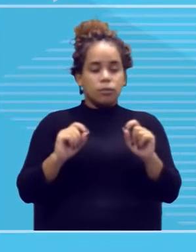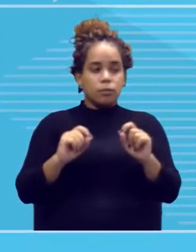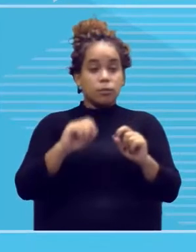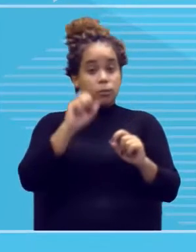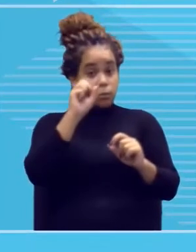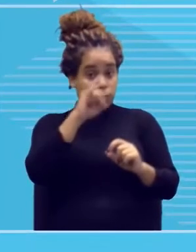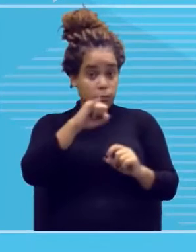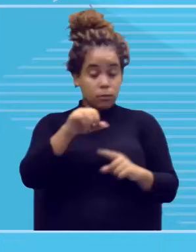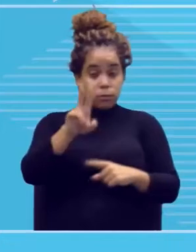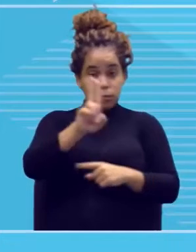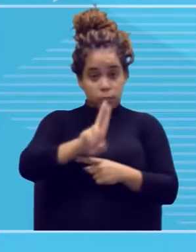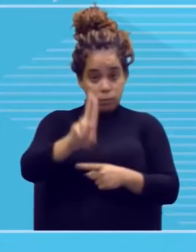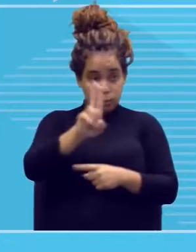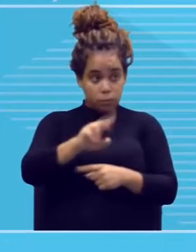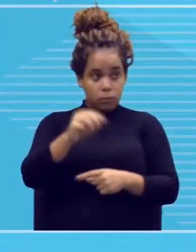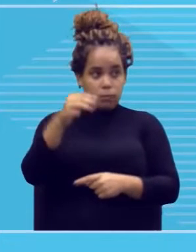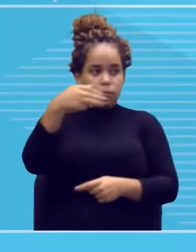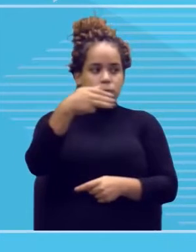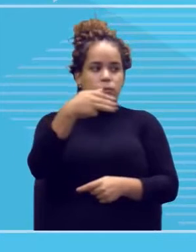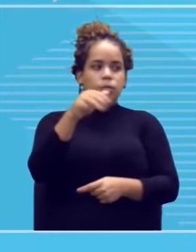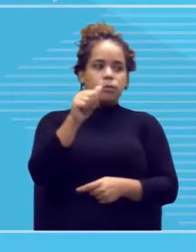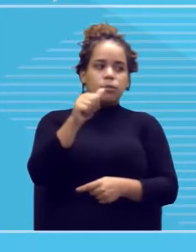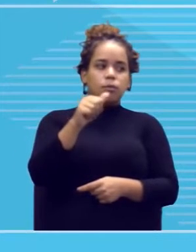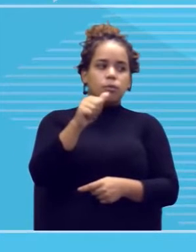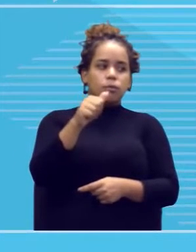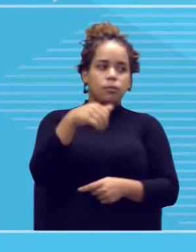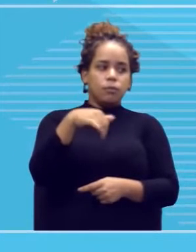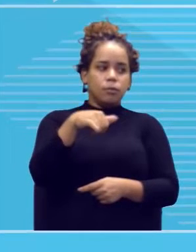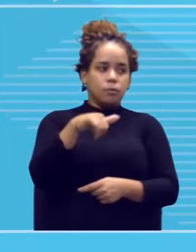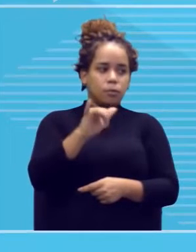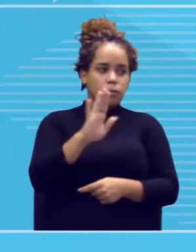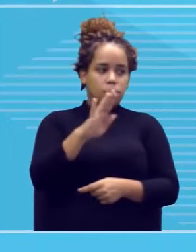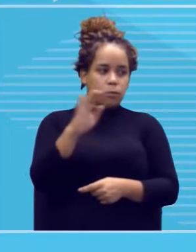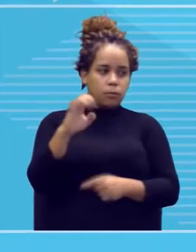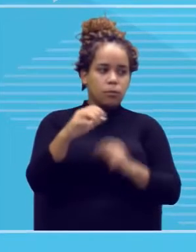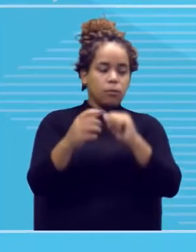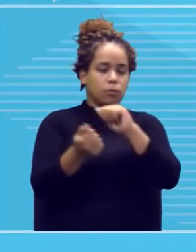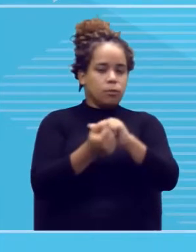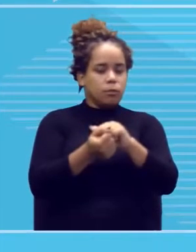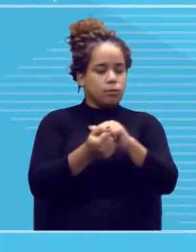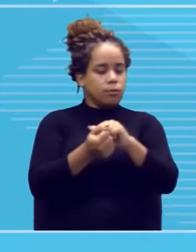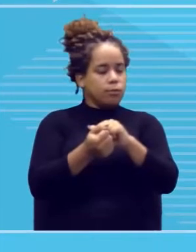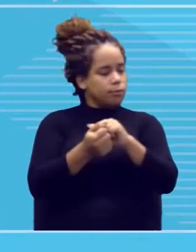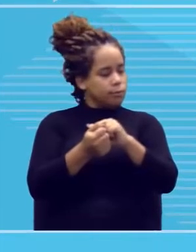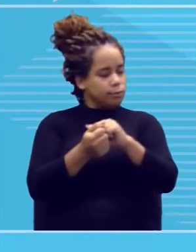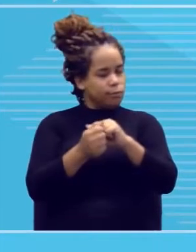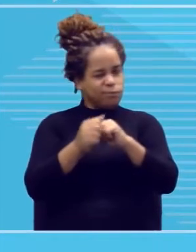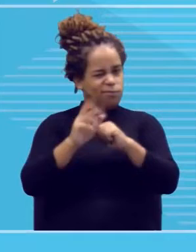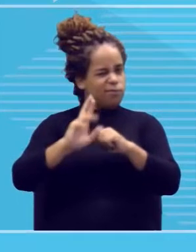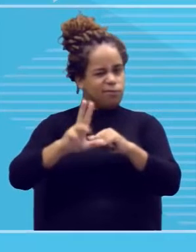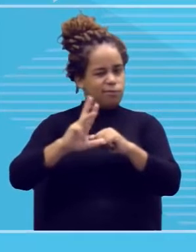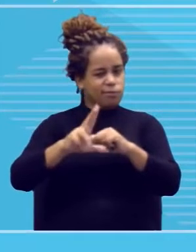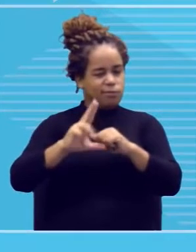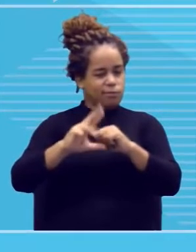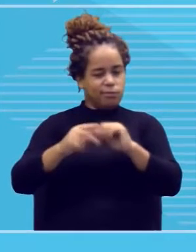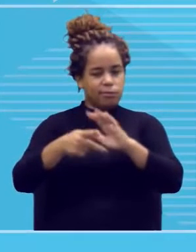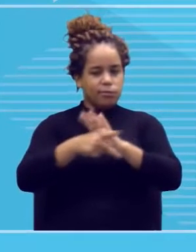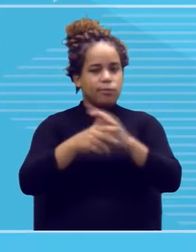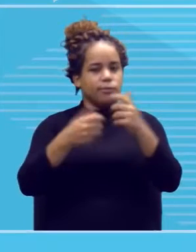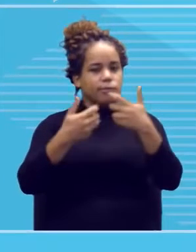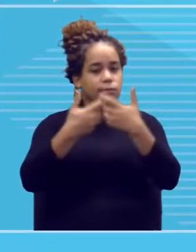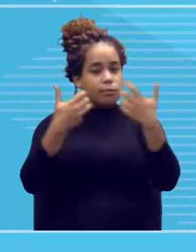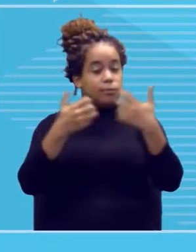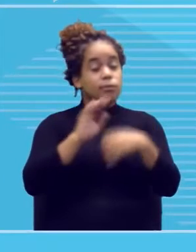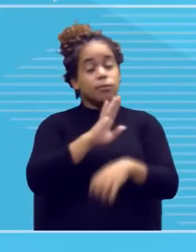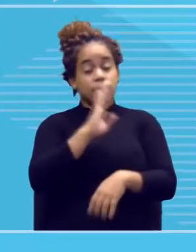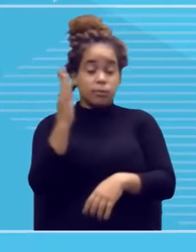se você usa maybe juntinho uma palavra só aí não galerinha baby é expressão talvez